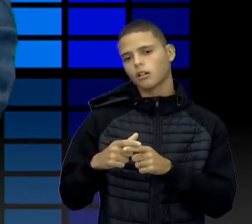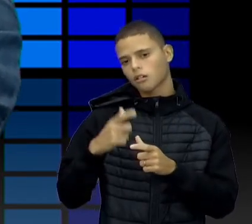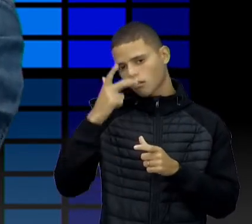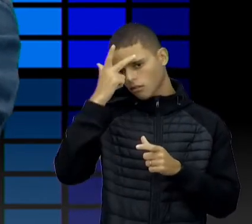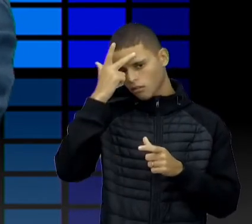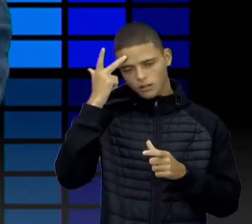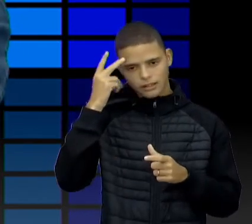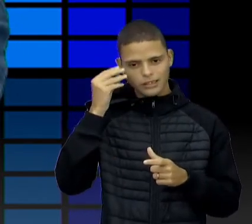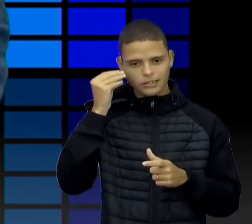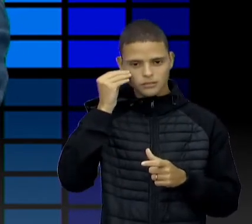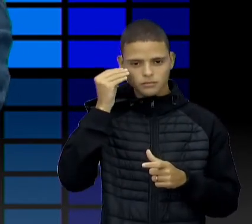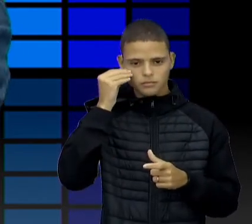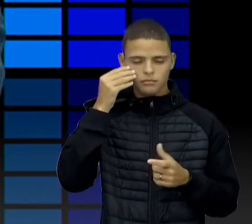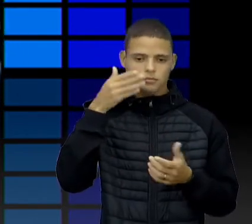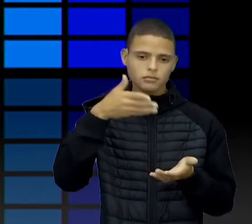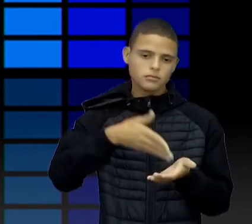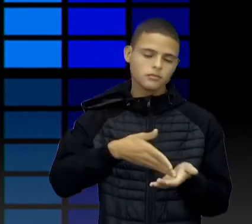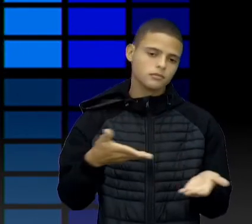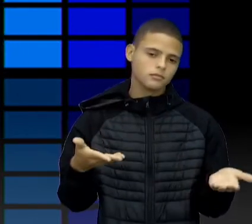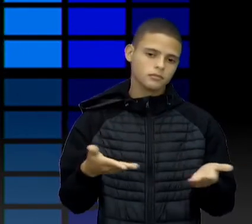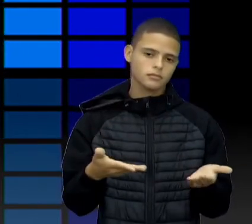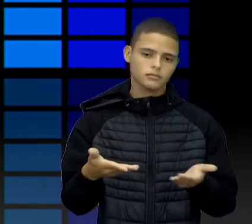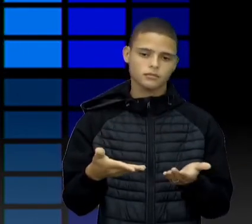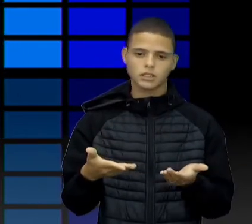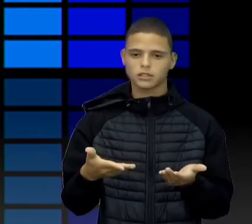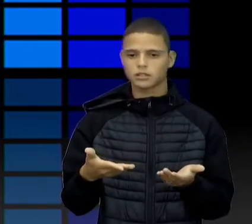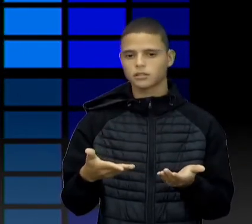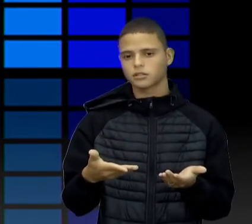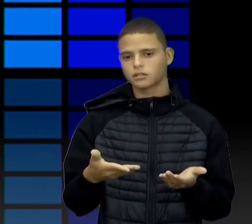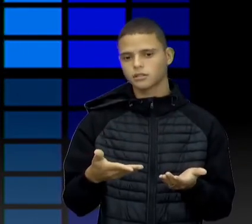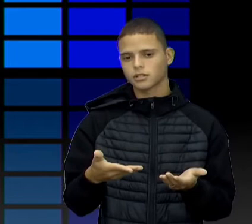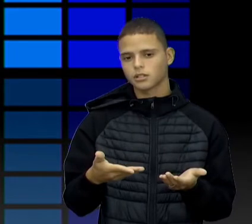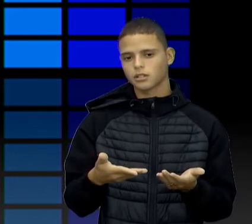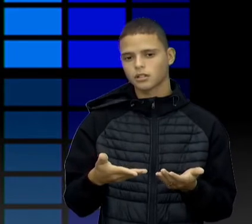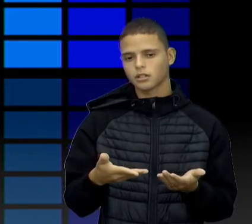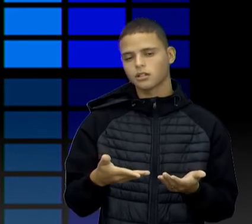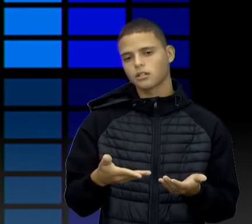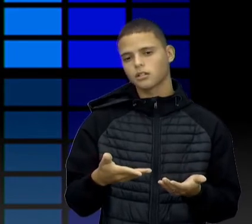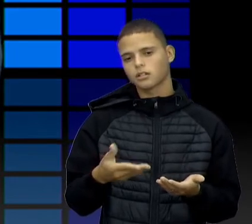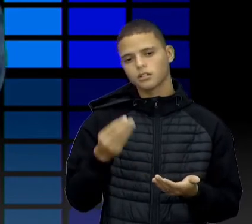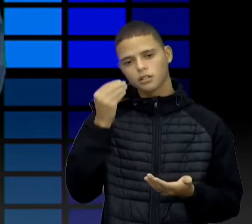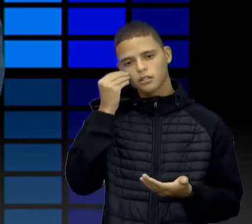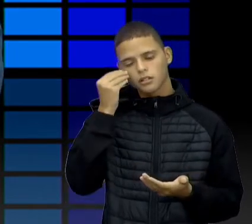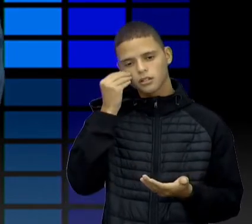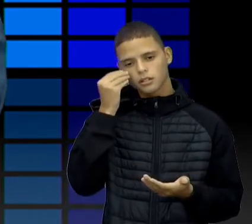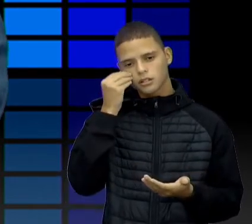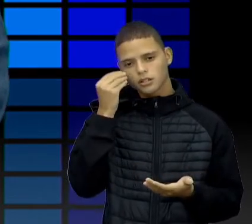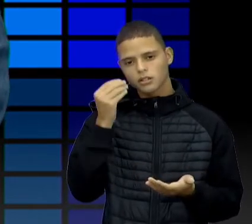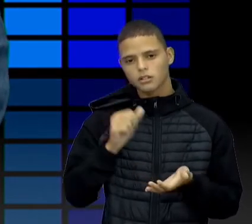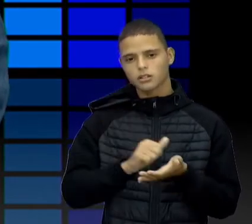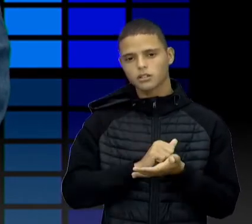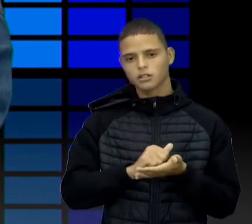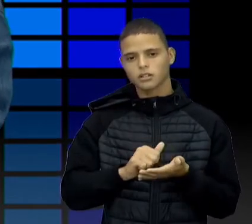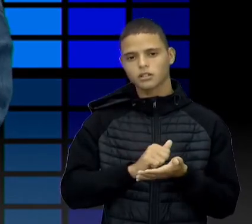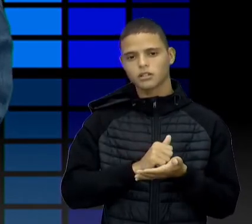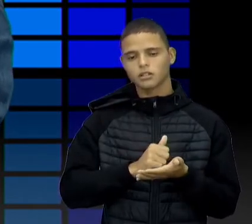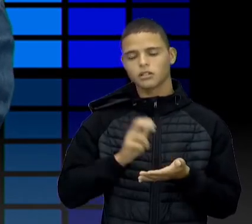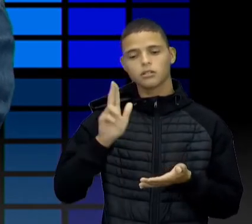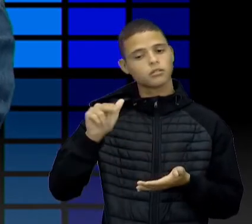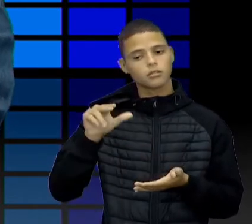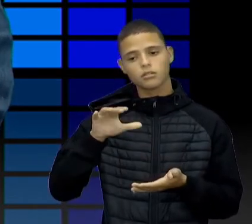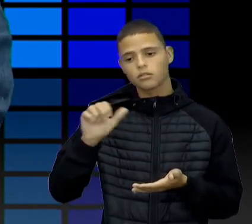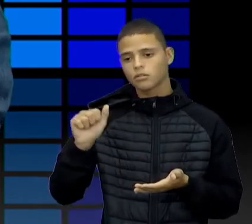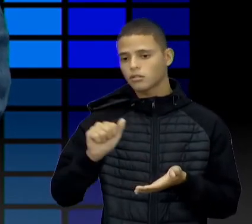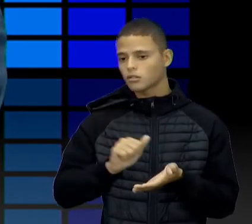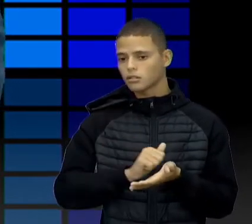que tentam ainda hoje, né, de forma desesperada, porque é desesperador tentar apagar algo que não vai mais ser apagado. A gente disse